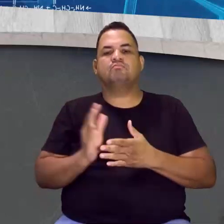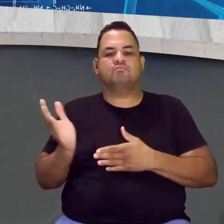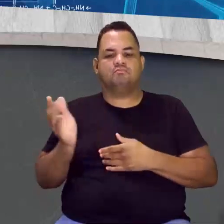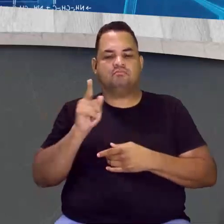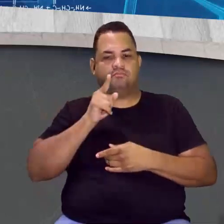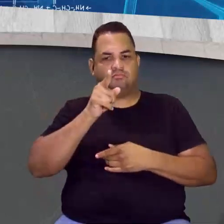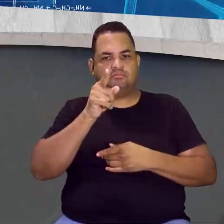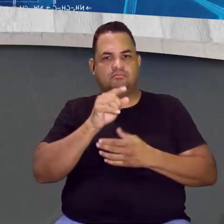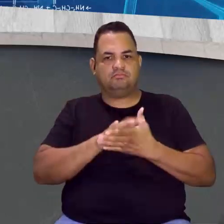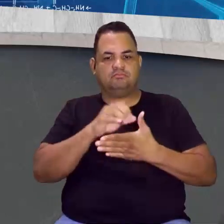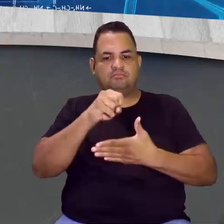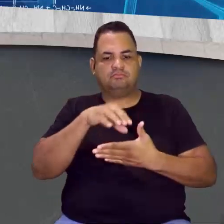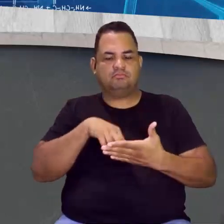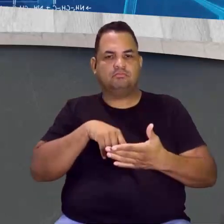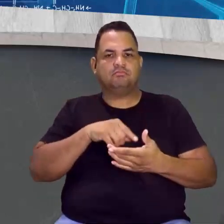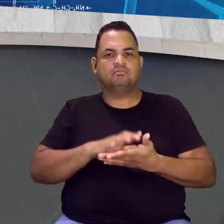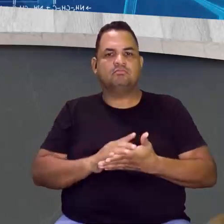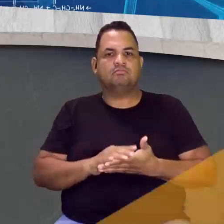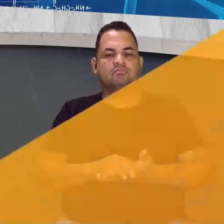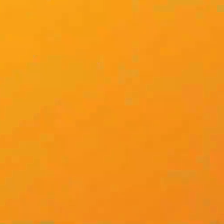na atividade que eu vou ficando por aqui.